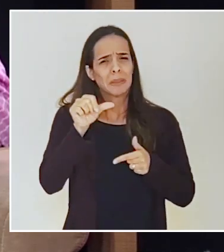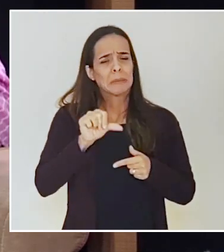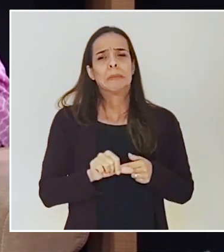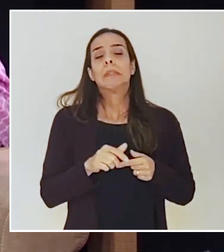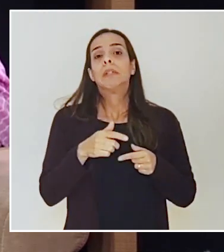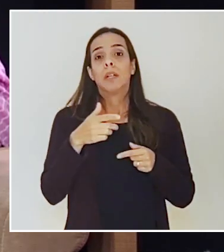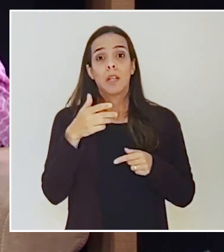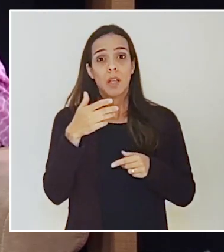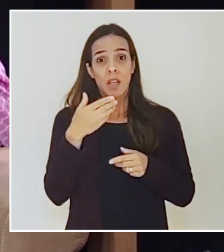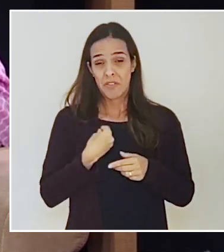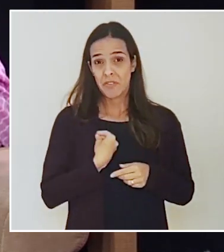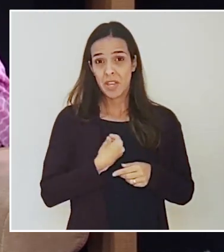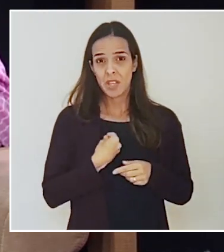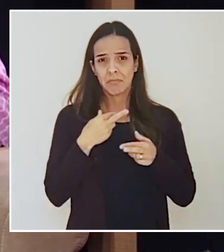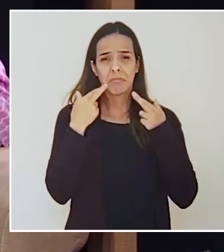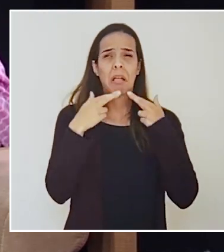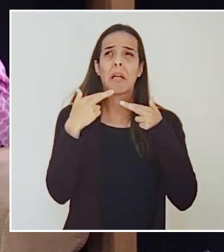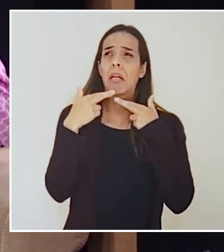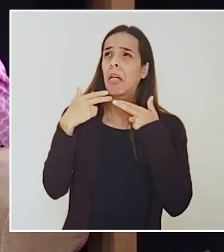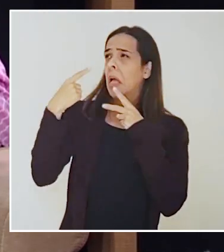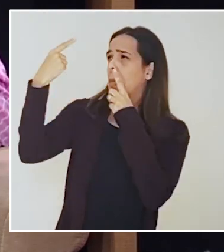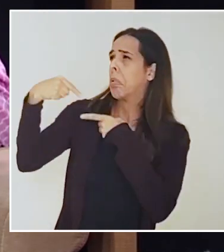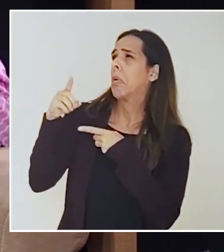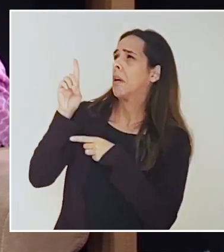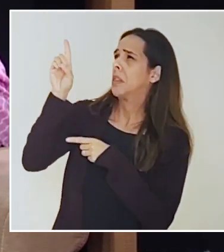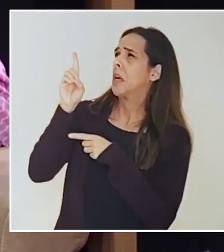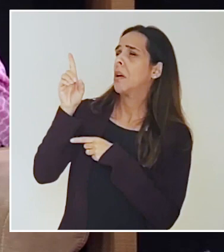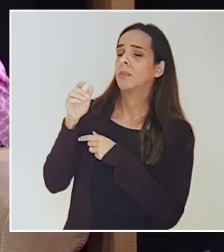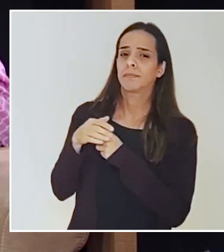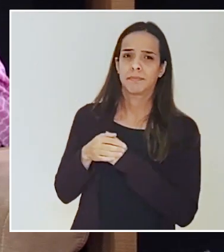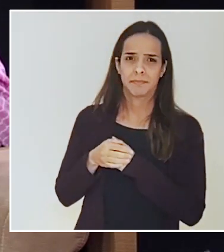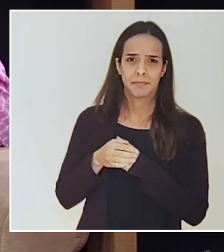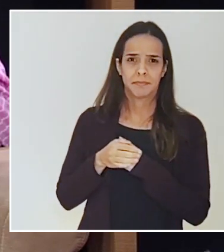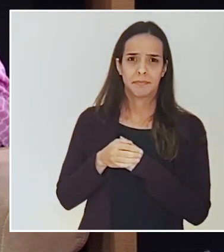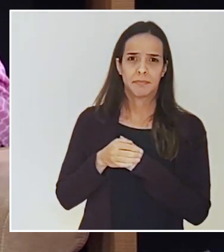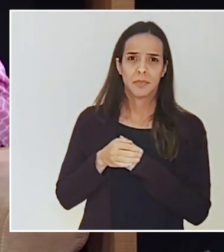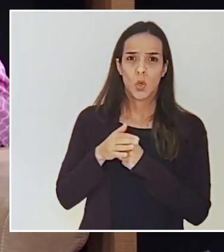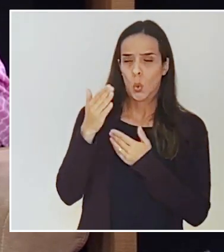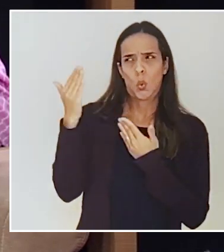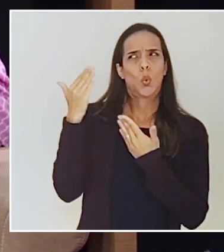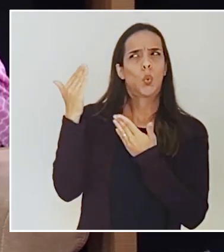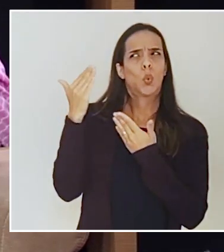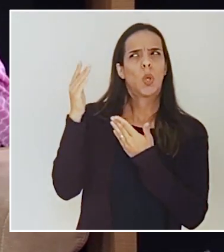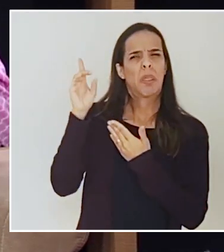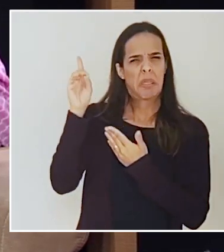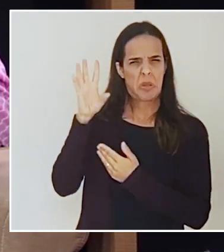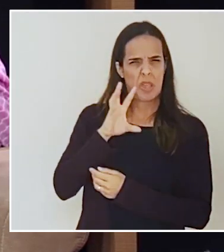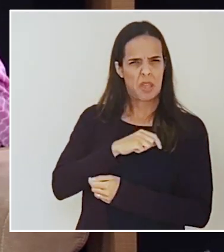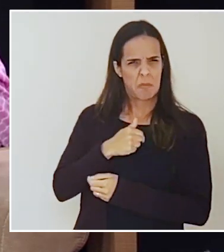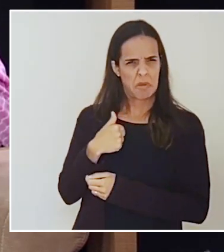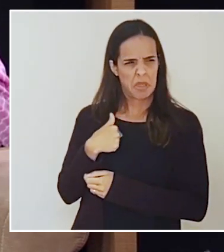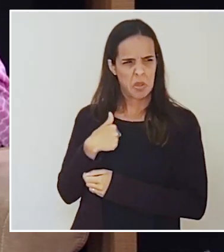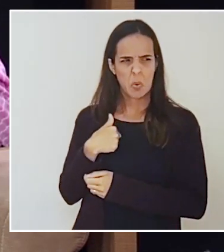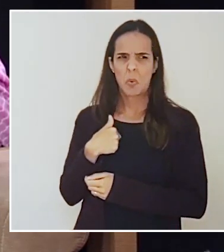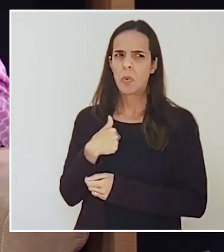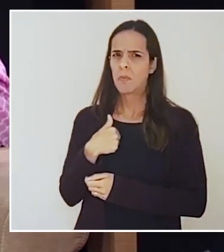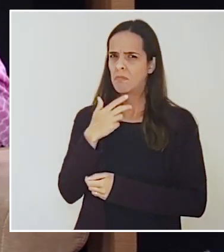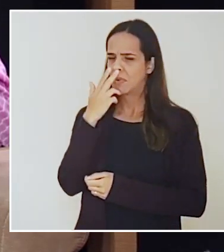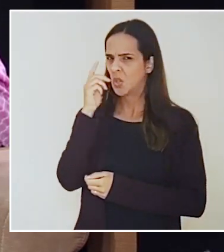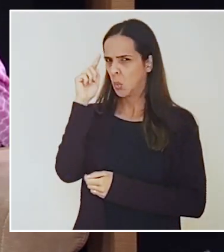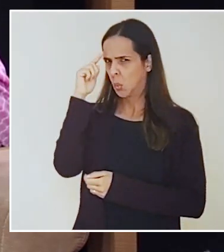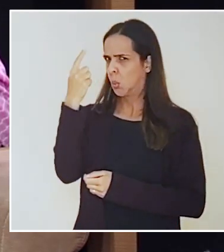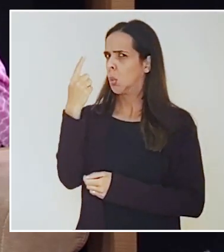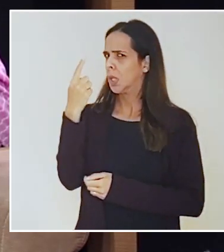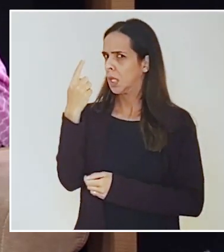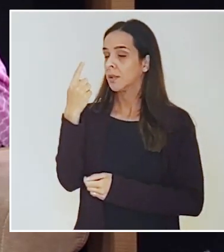contra Deus, não é duvidando do amor de Deus, não é nos capitulando à crise, dizendo é isso